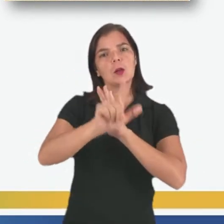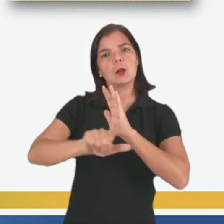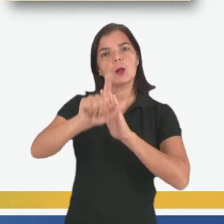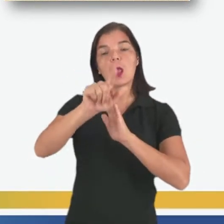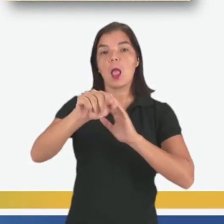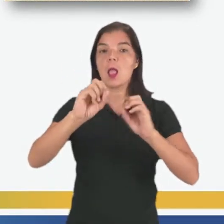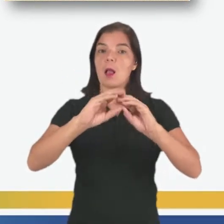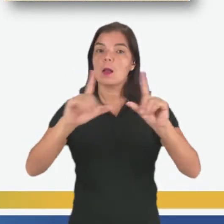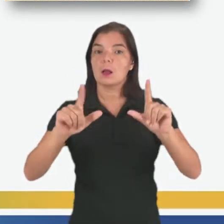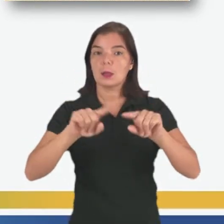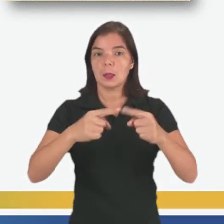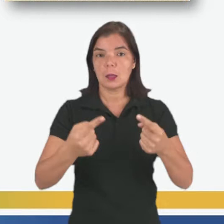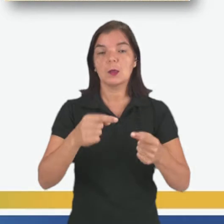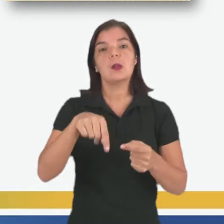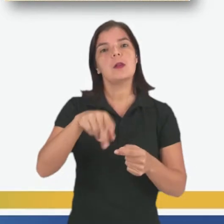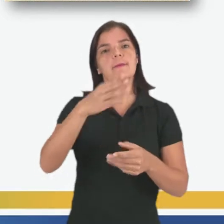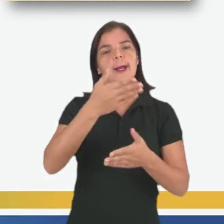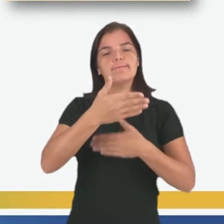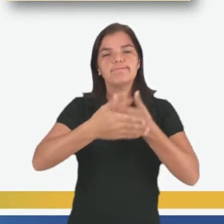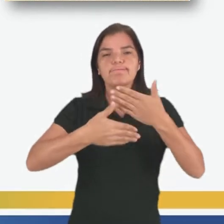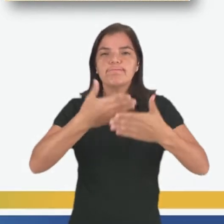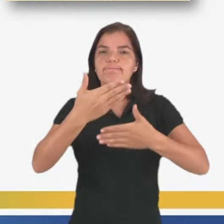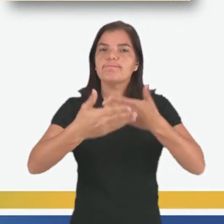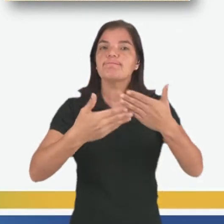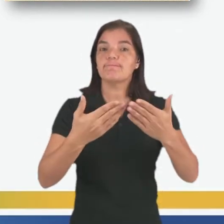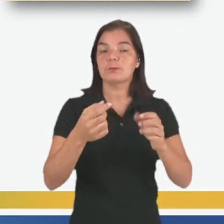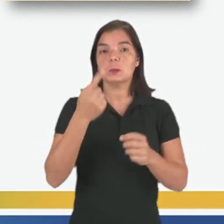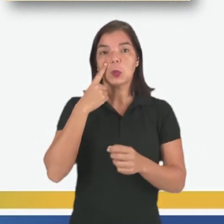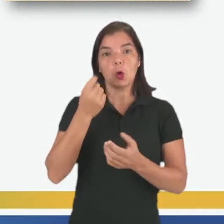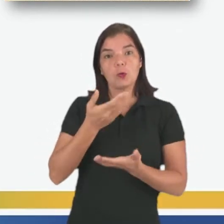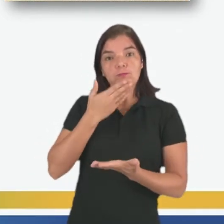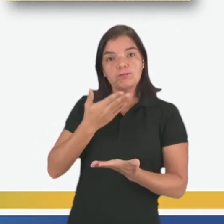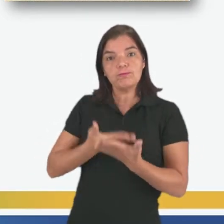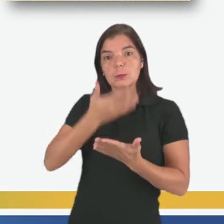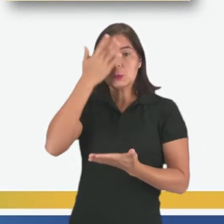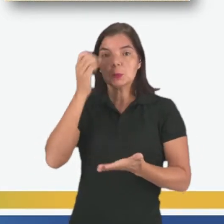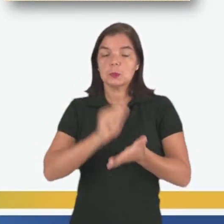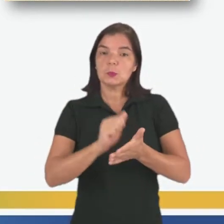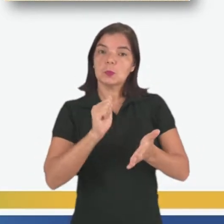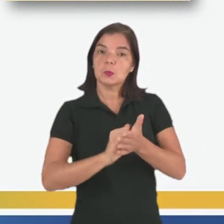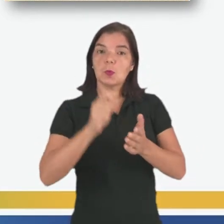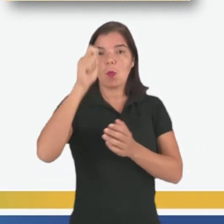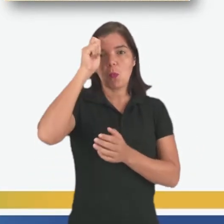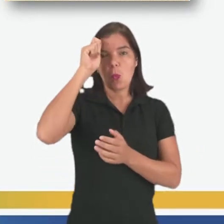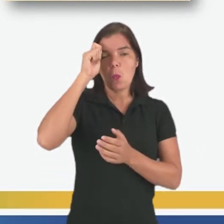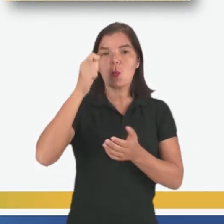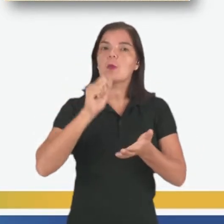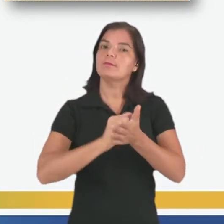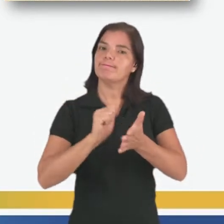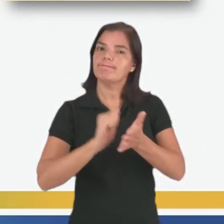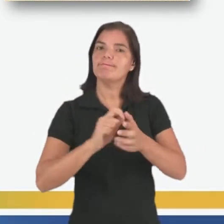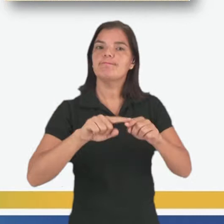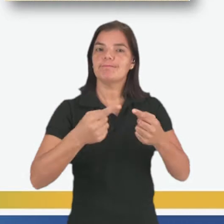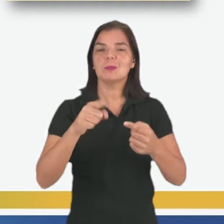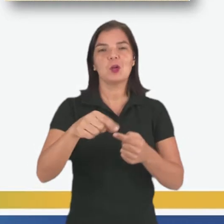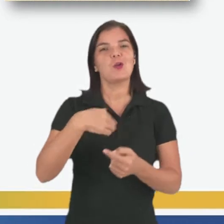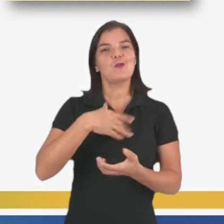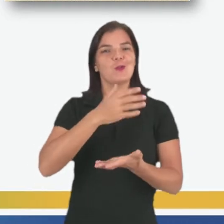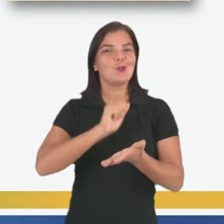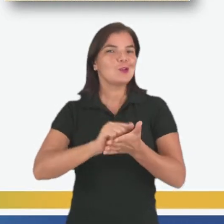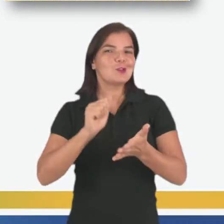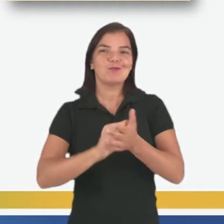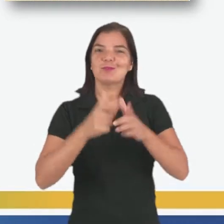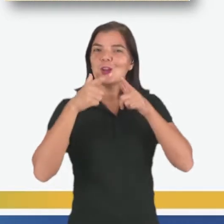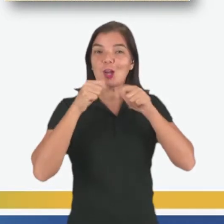é subjetivo? Ele vai partir da impressão do escritor, do autor ali daquela obra. Então, eu não vou escrever